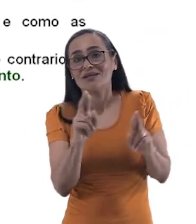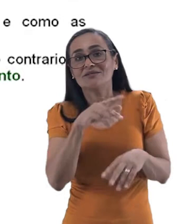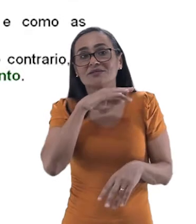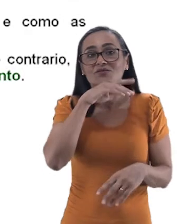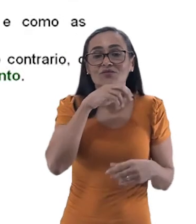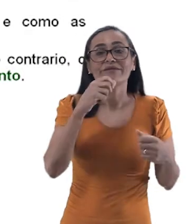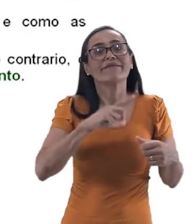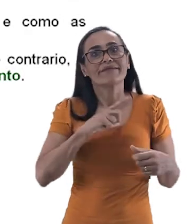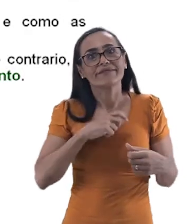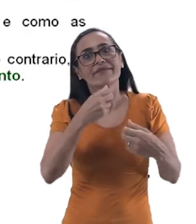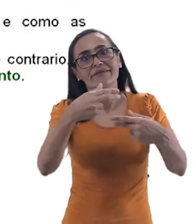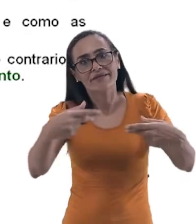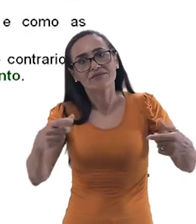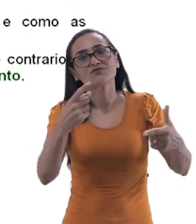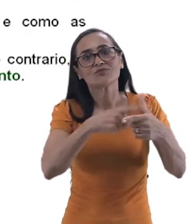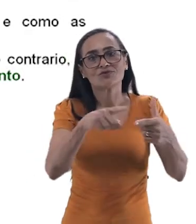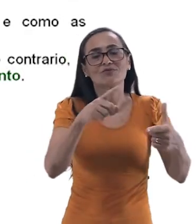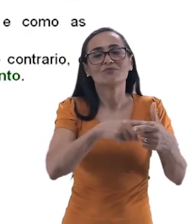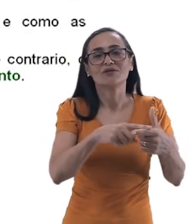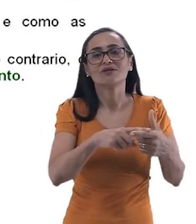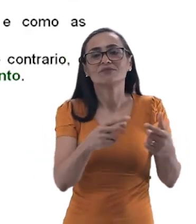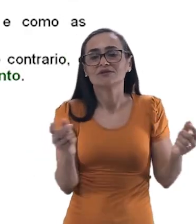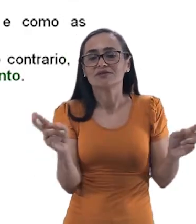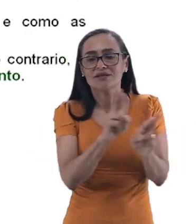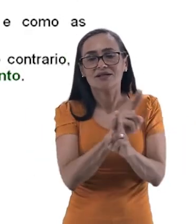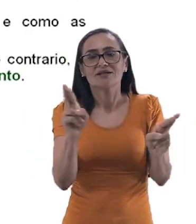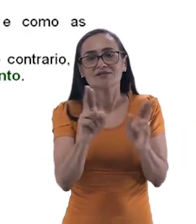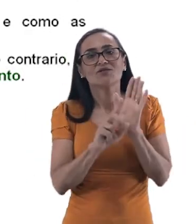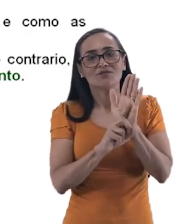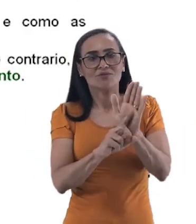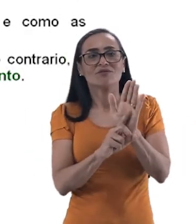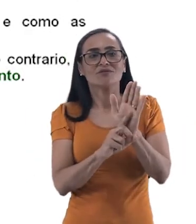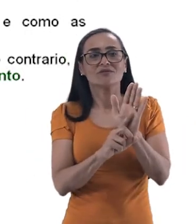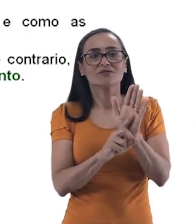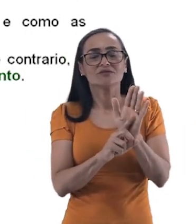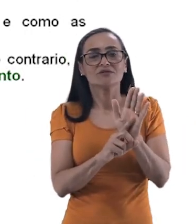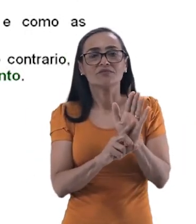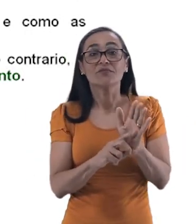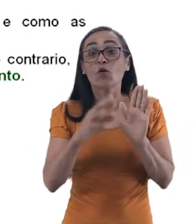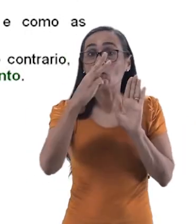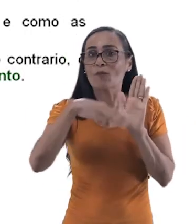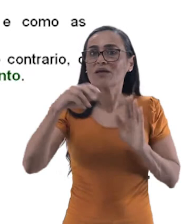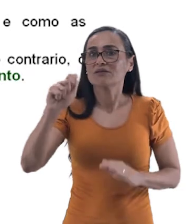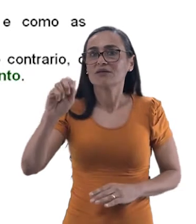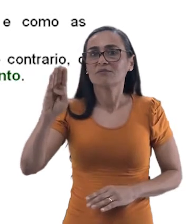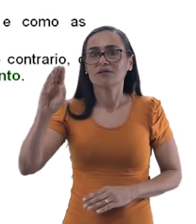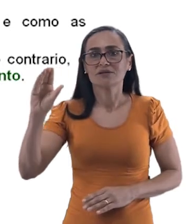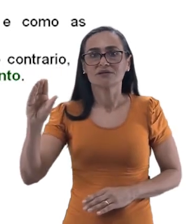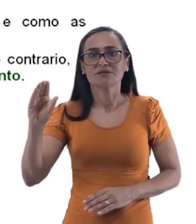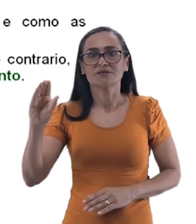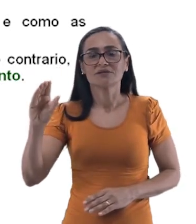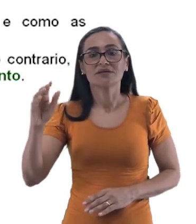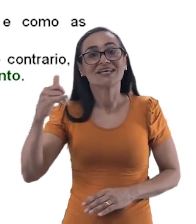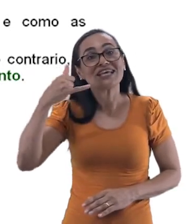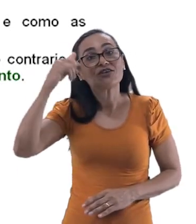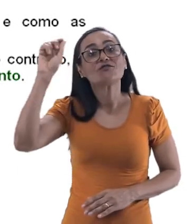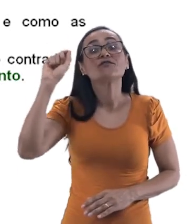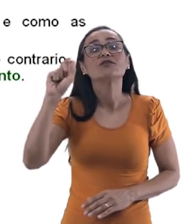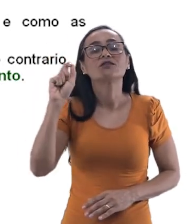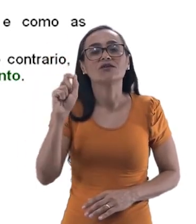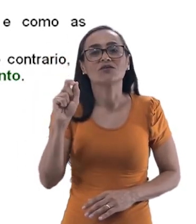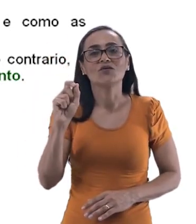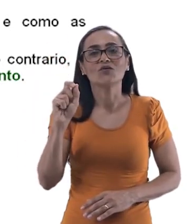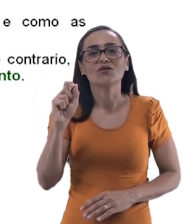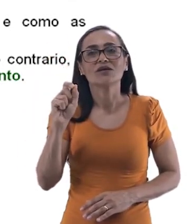os custos e as atividades, entre as atividades e os produtos, né? Então, o método ABC, ele